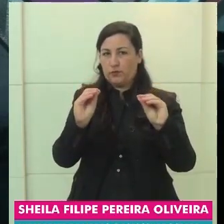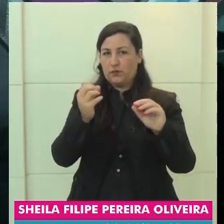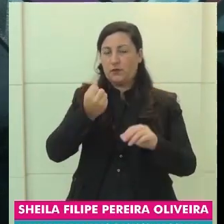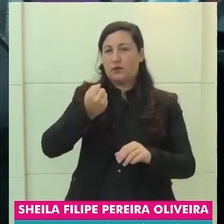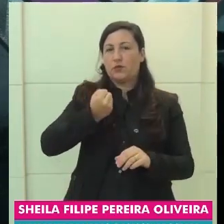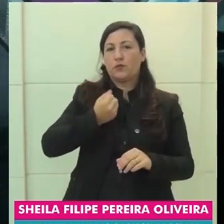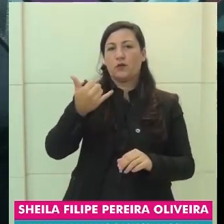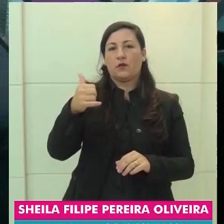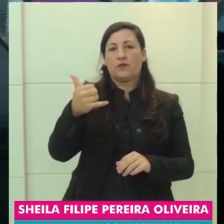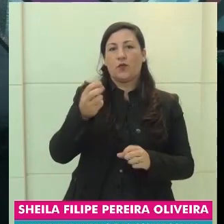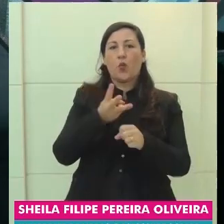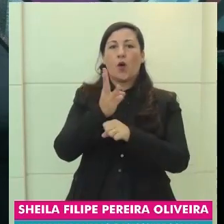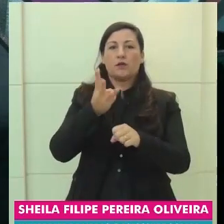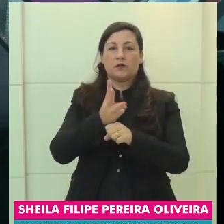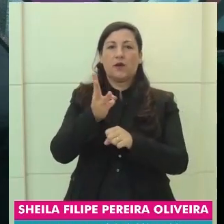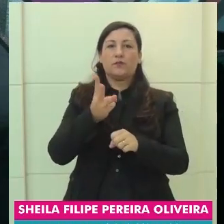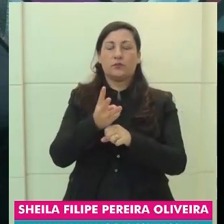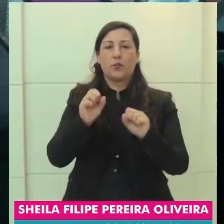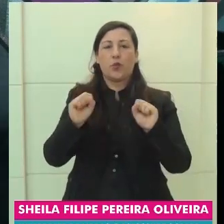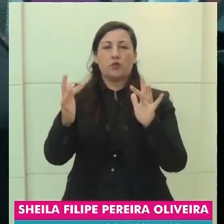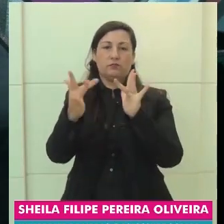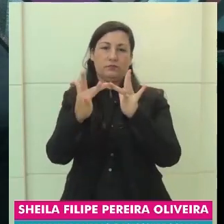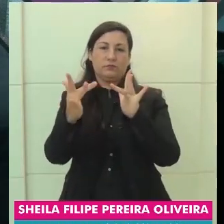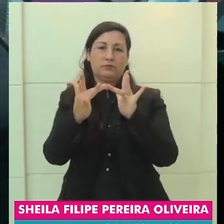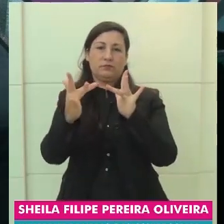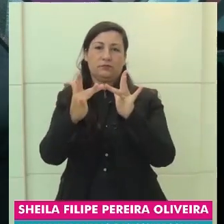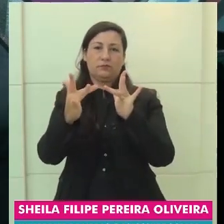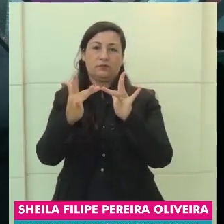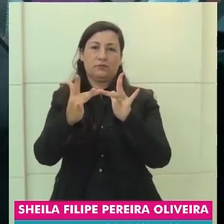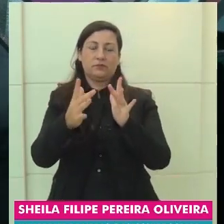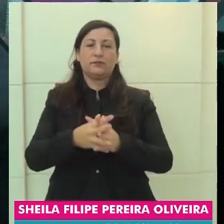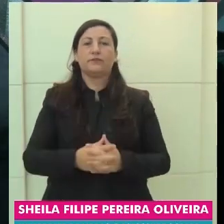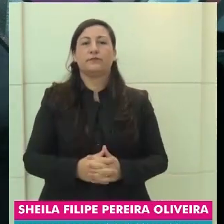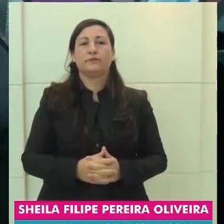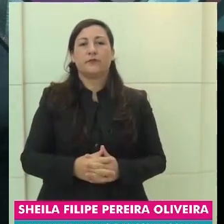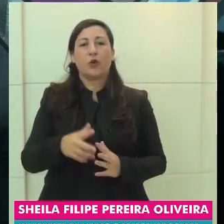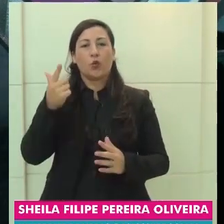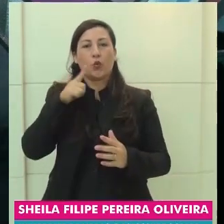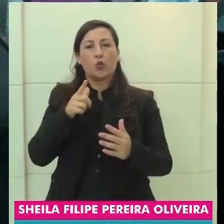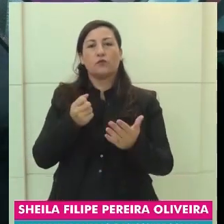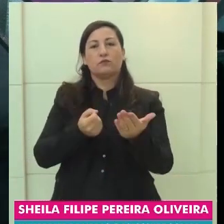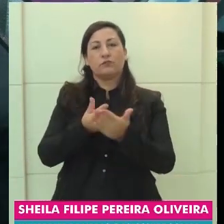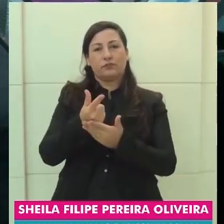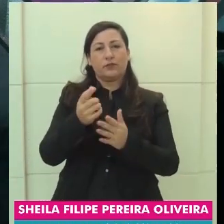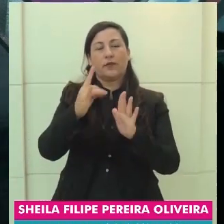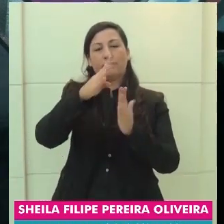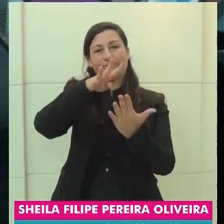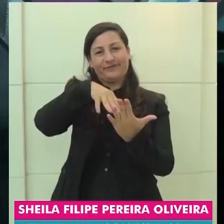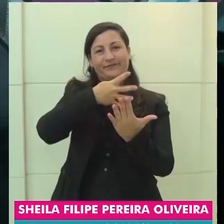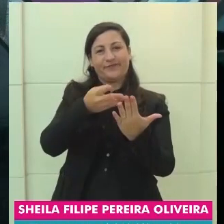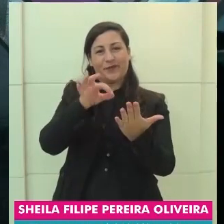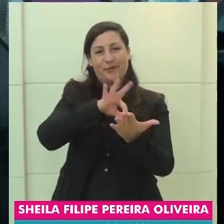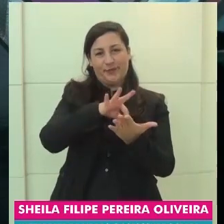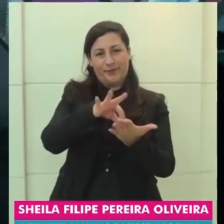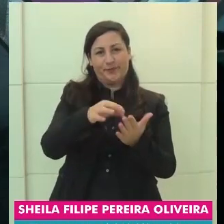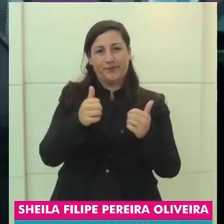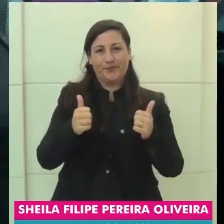telefone, o WhatsApp, onde o pessoal pode entrar em contato para adquirir a sua cartela.